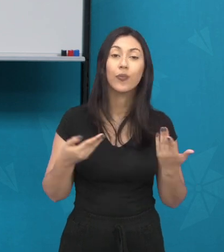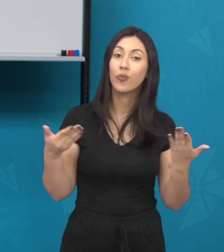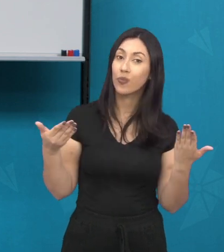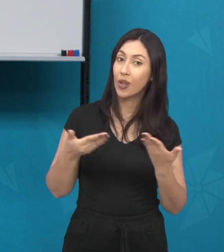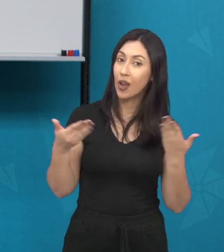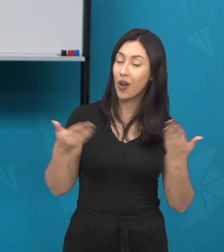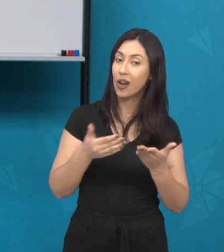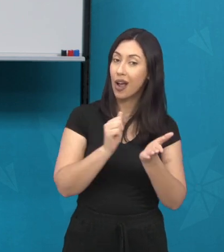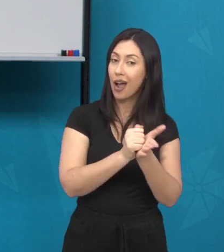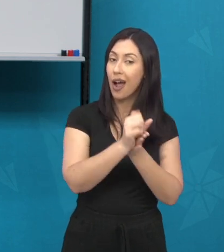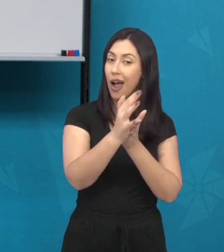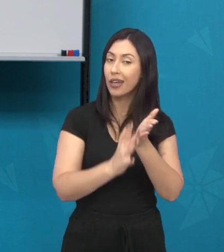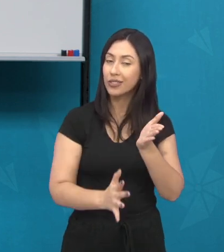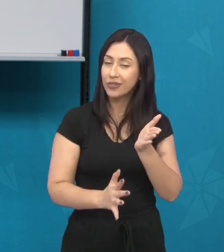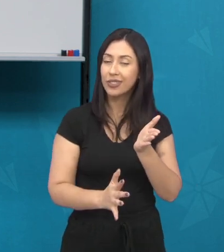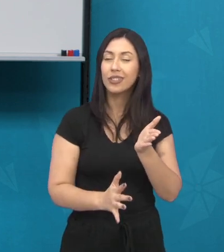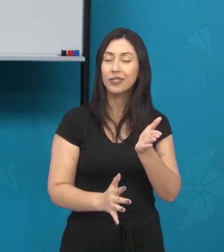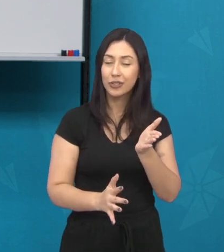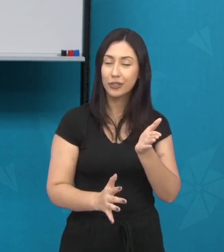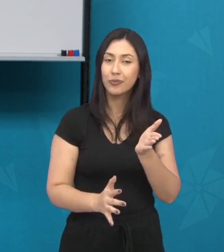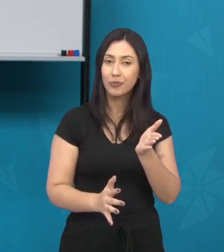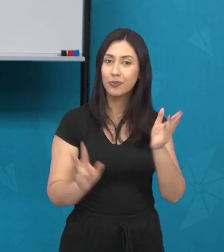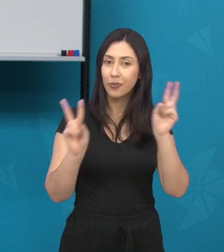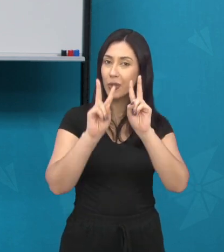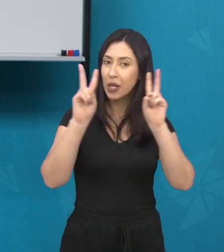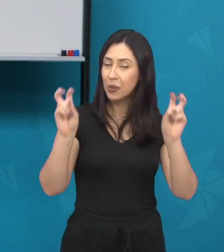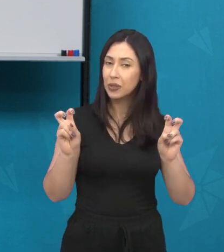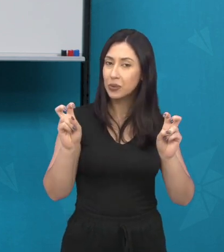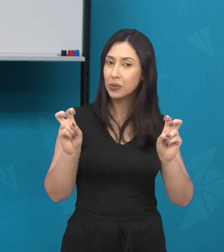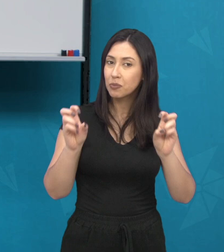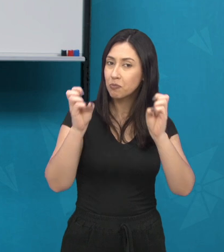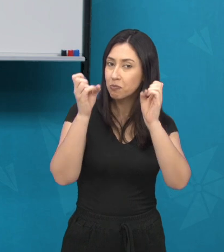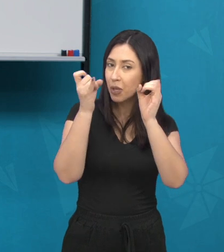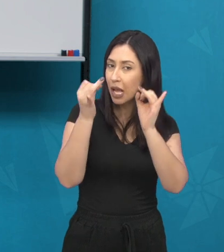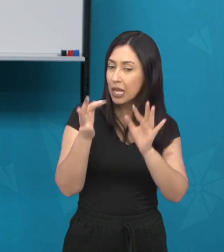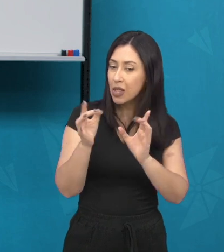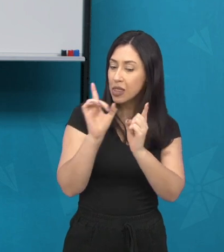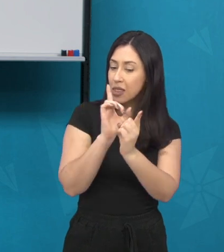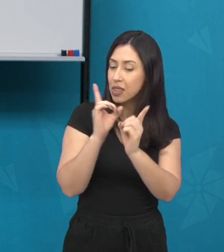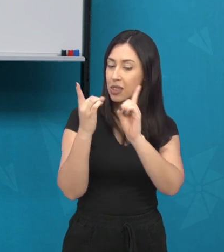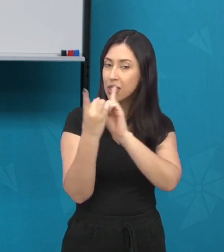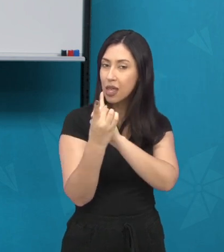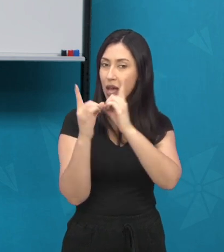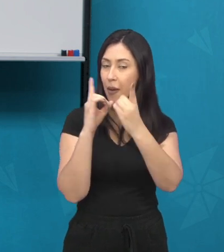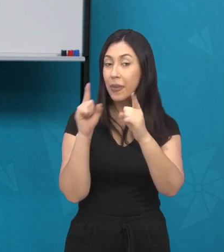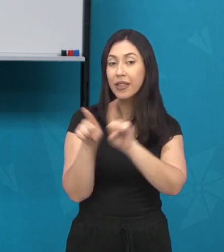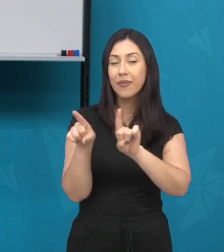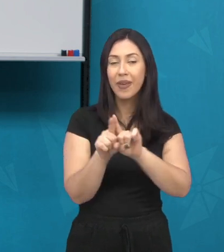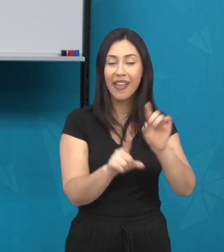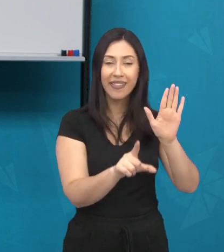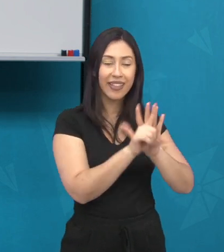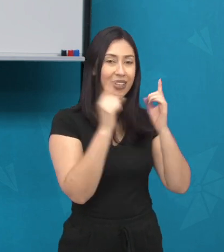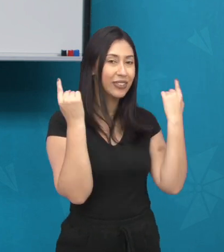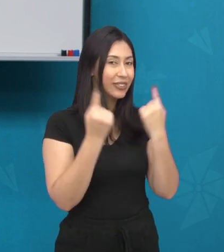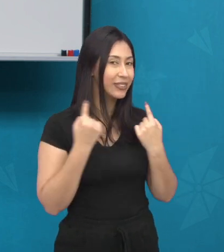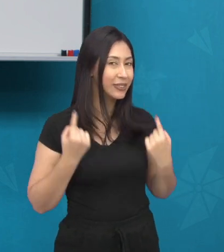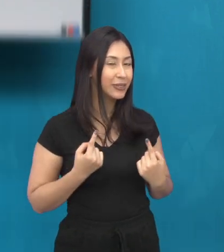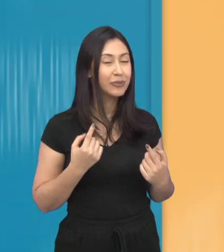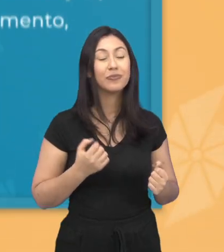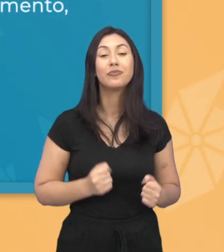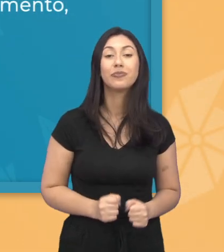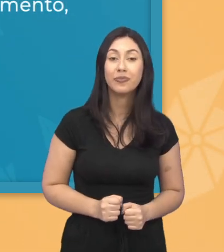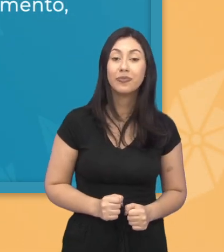a gente vai fazer agora os exercícios a respeito da introdução a dinâmica e também de le Newton